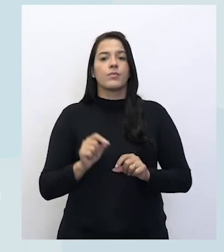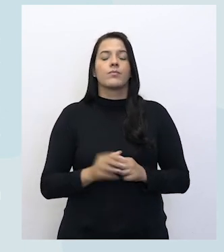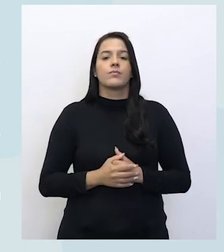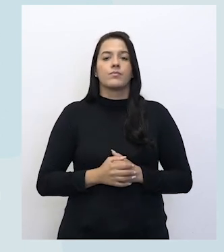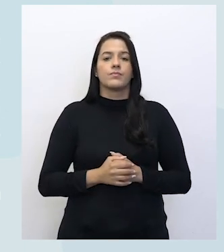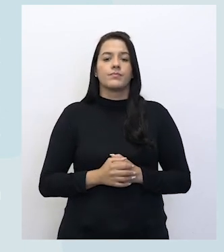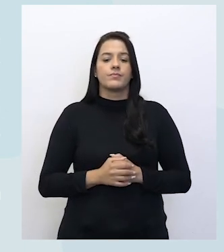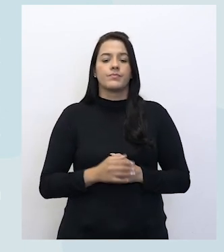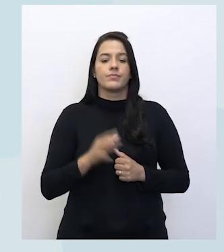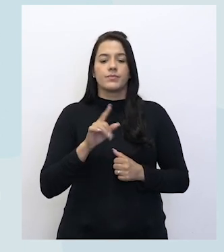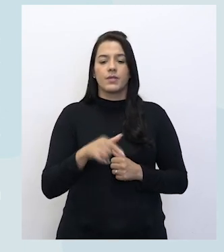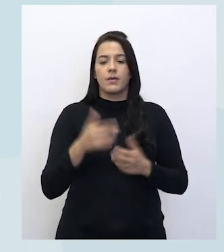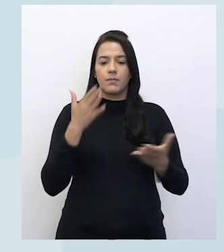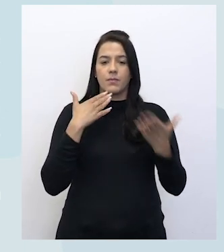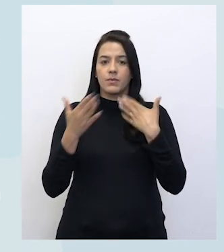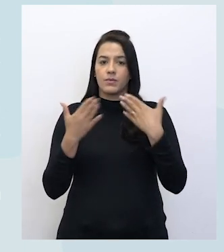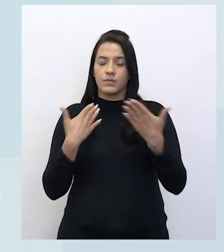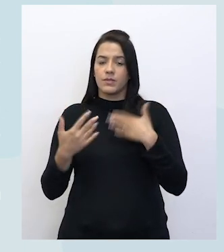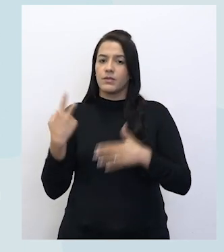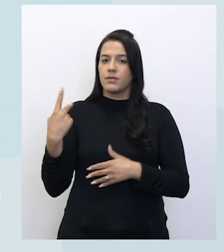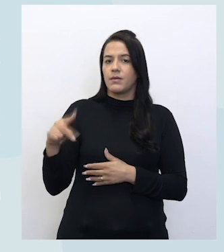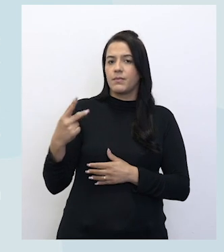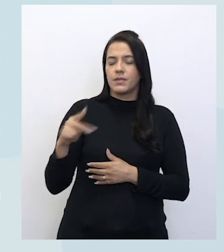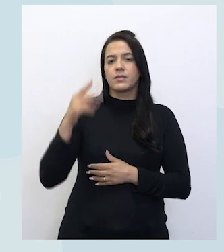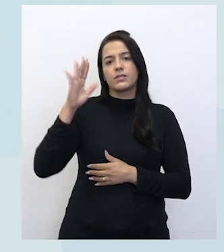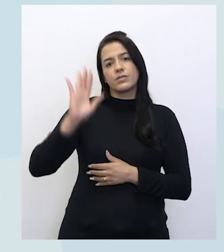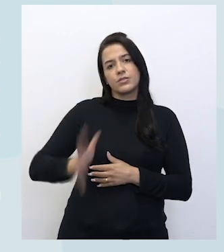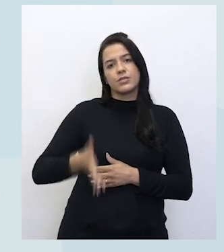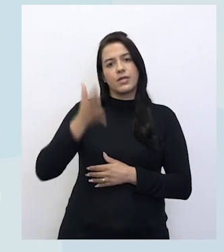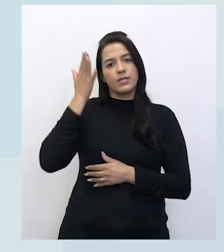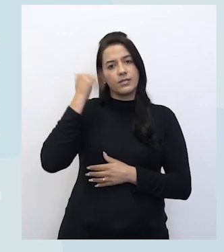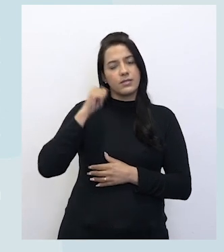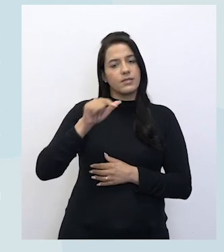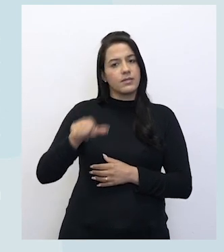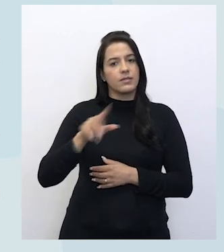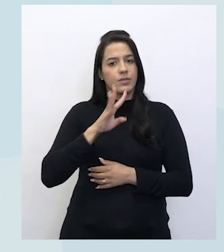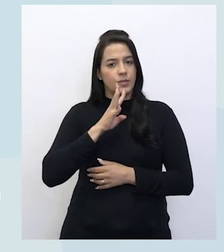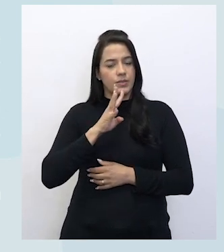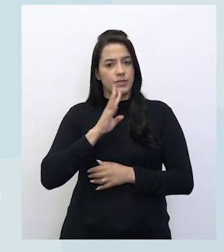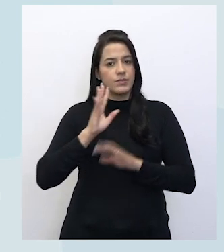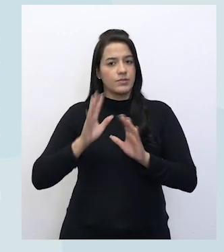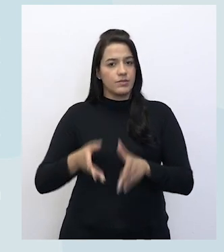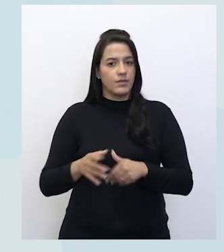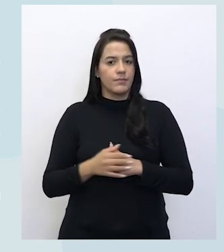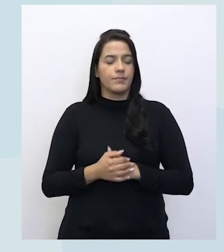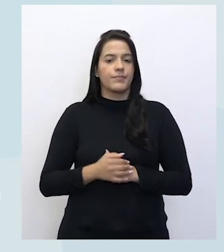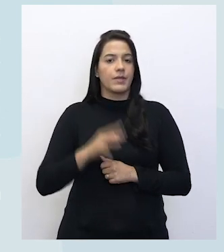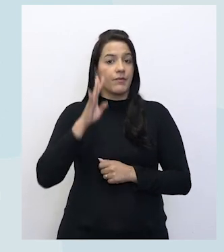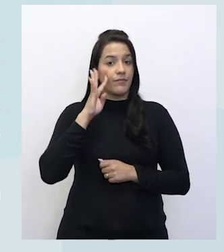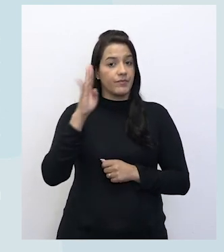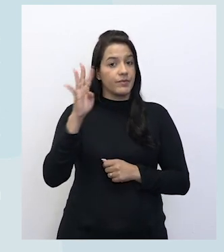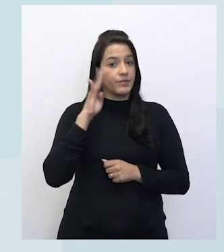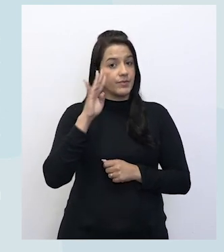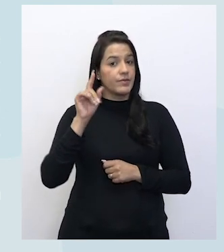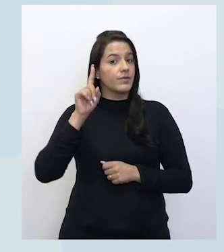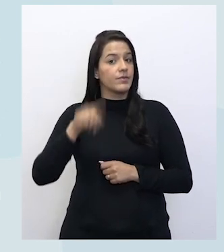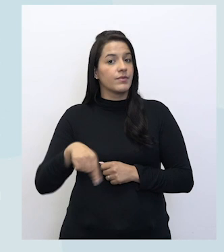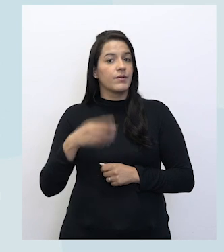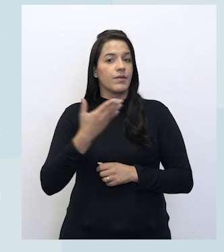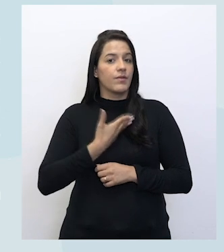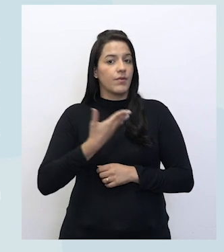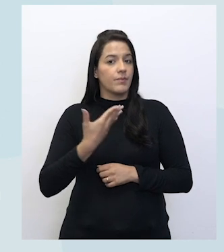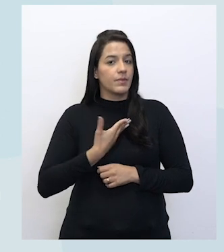condição daquele que já tem o saber. Então, vamos lembrar que na etimologia, filosofia significa o amigo